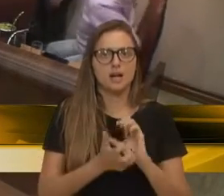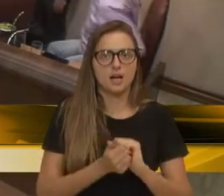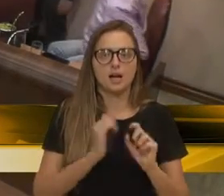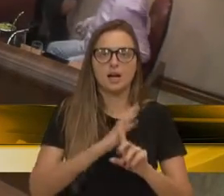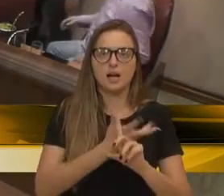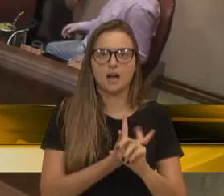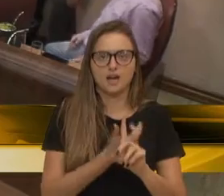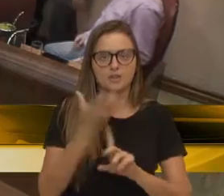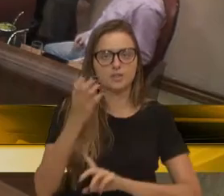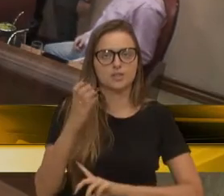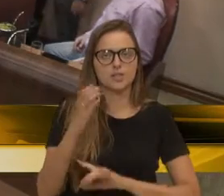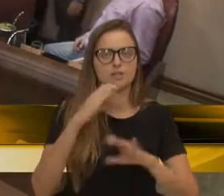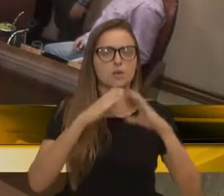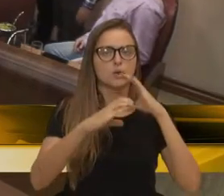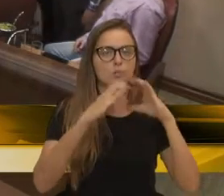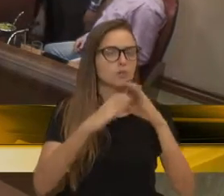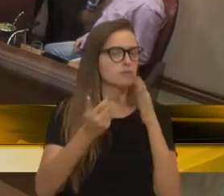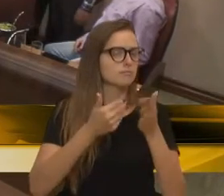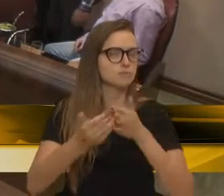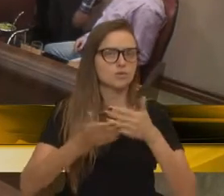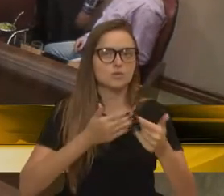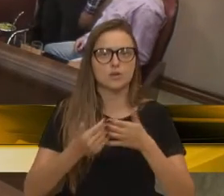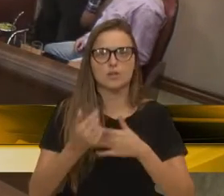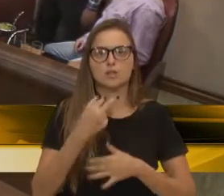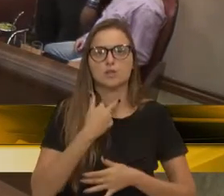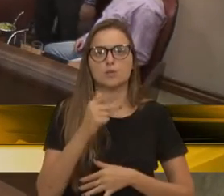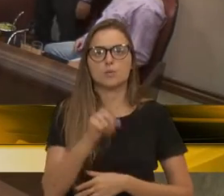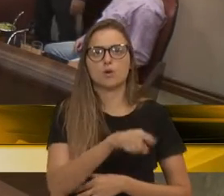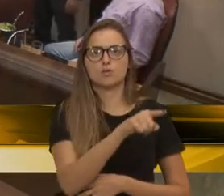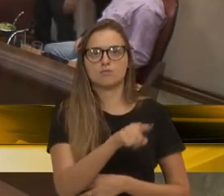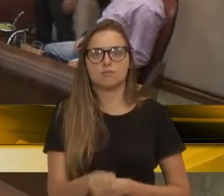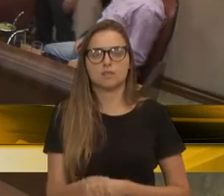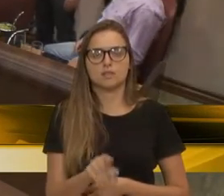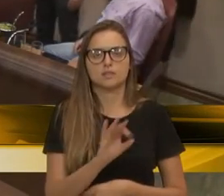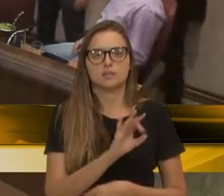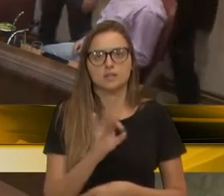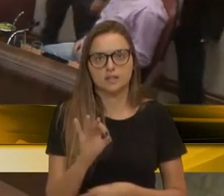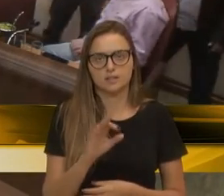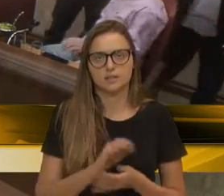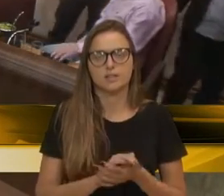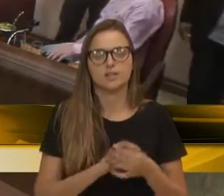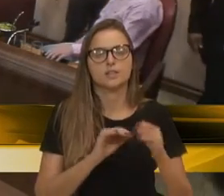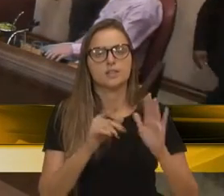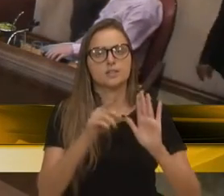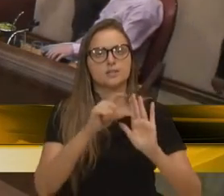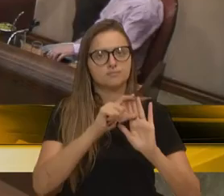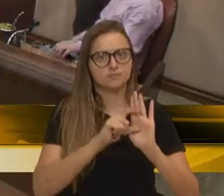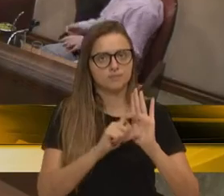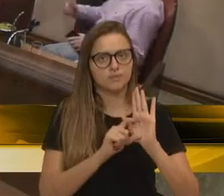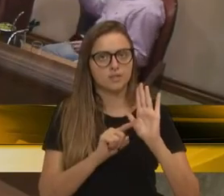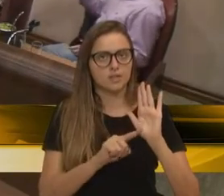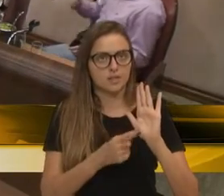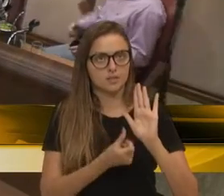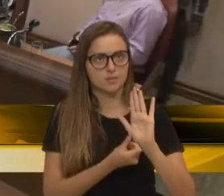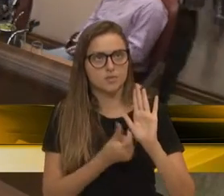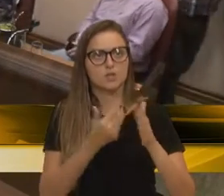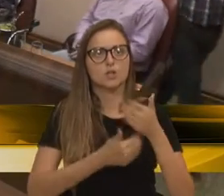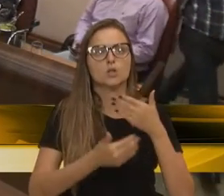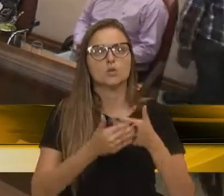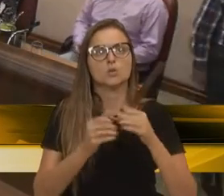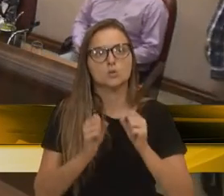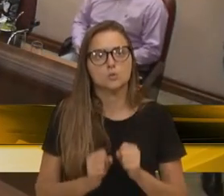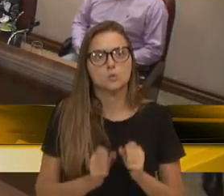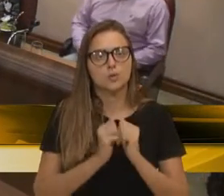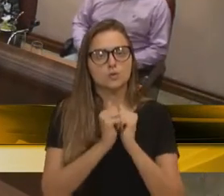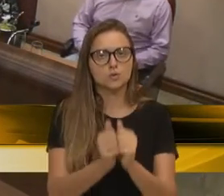comunicação independentemente de censura ou licença inciso o 16º todos pode reunir-se